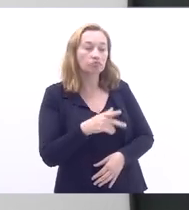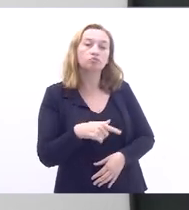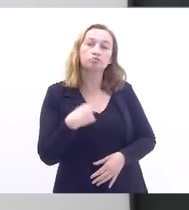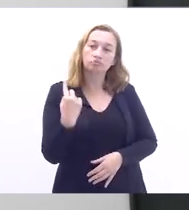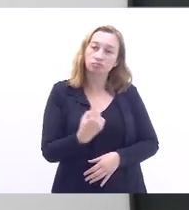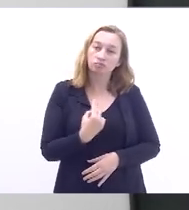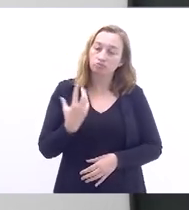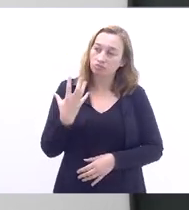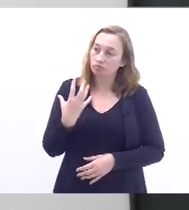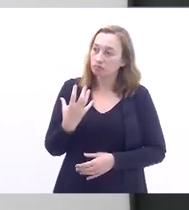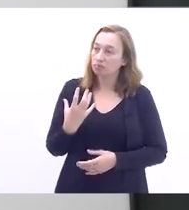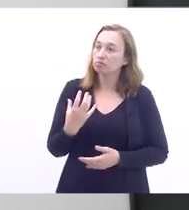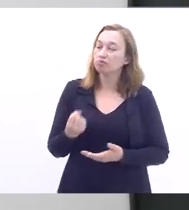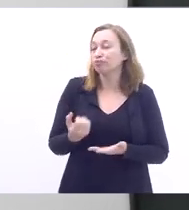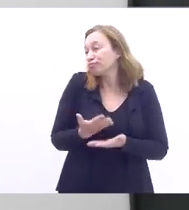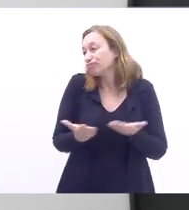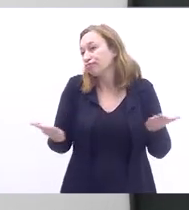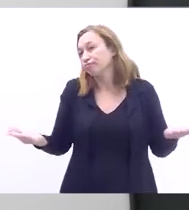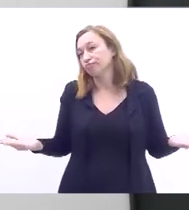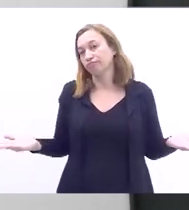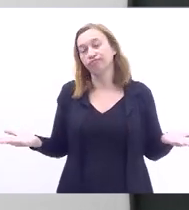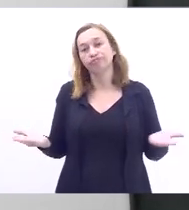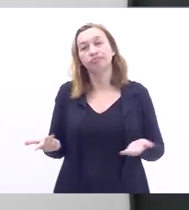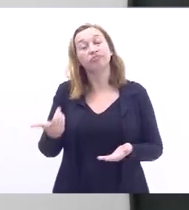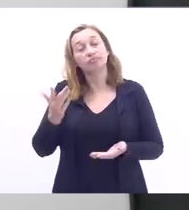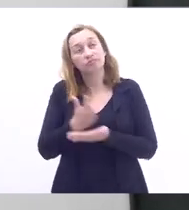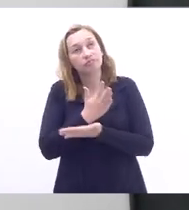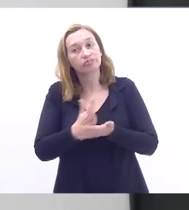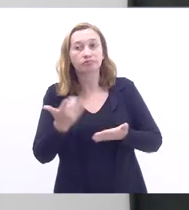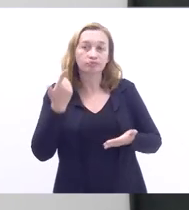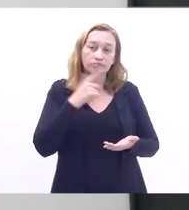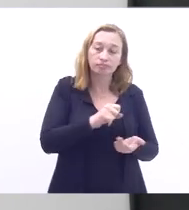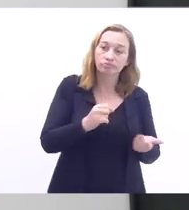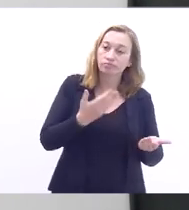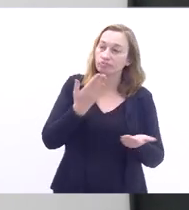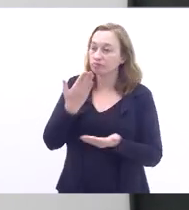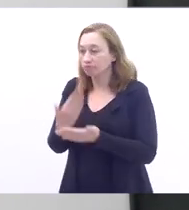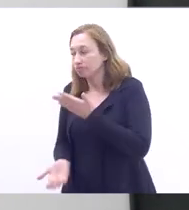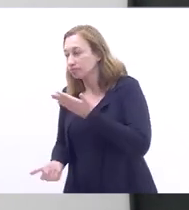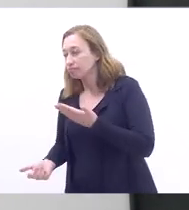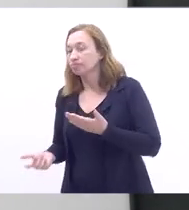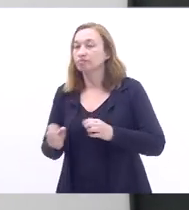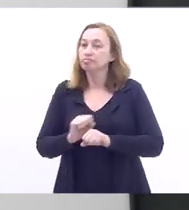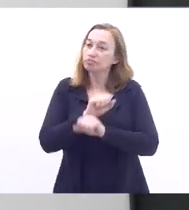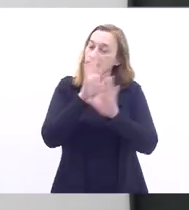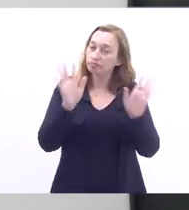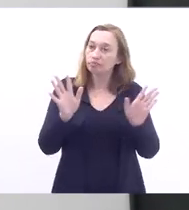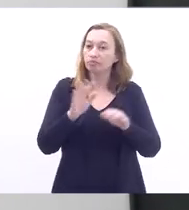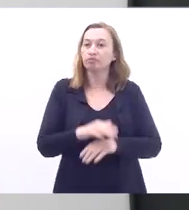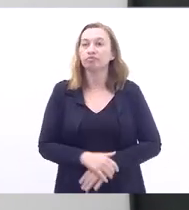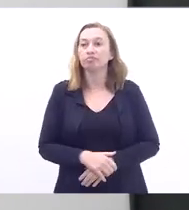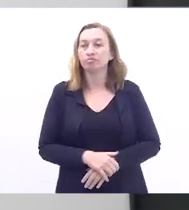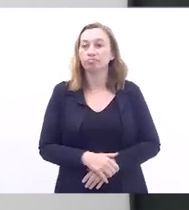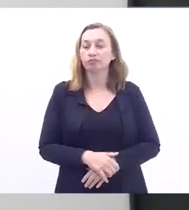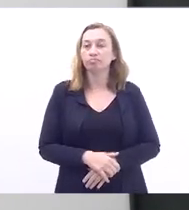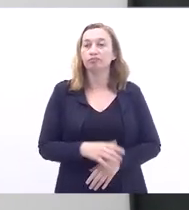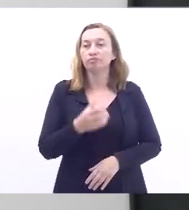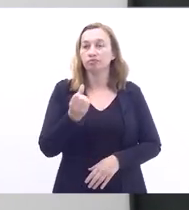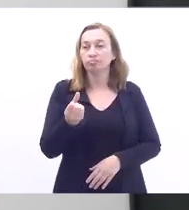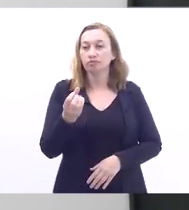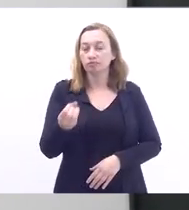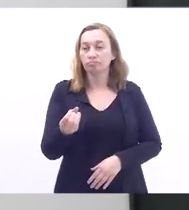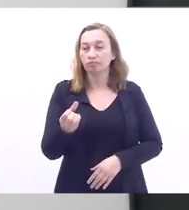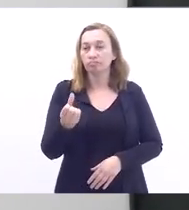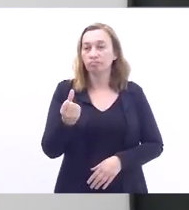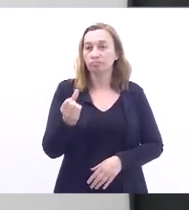e pedimos sem problemas Às vezes a gente ganha Às vezes a gente perde Mas deixei bem claro tem mais de 60